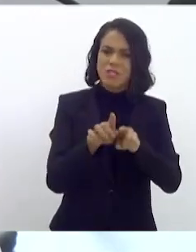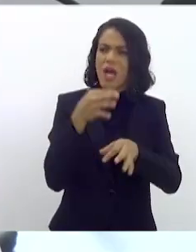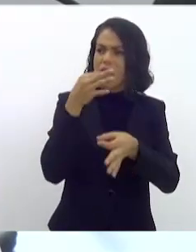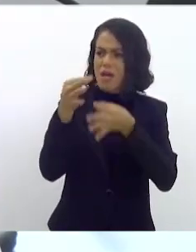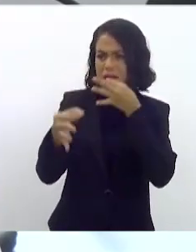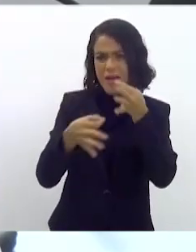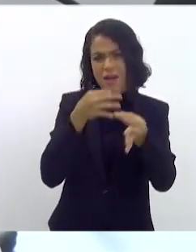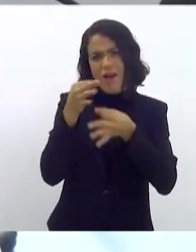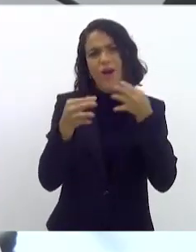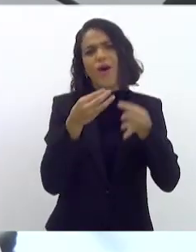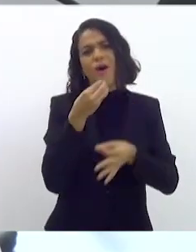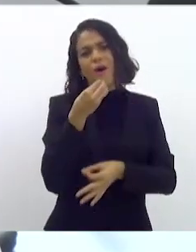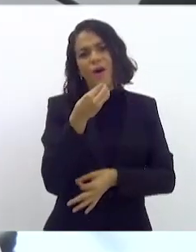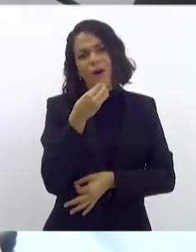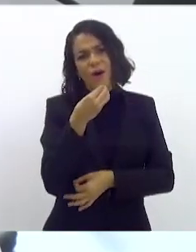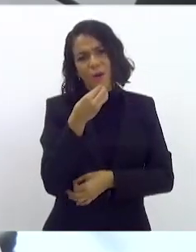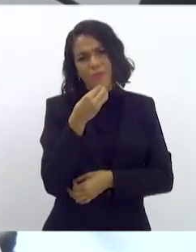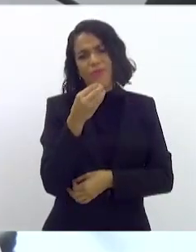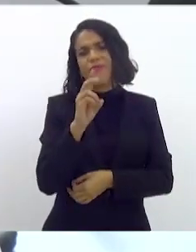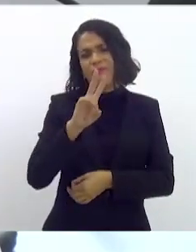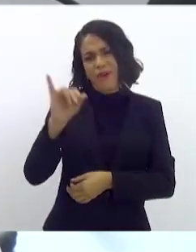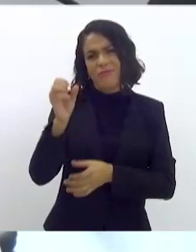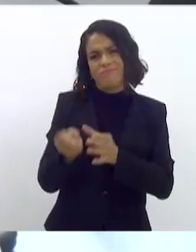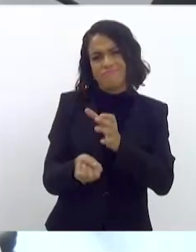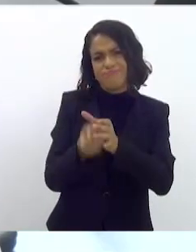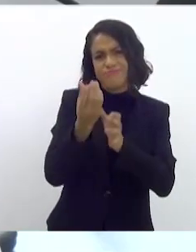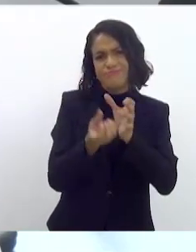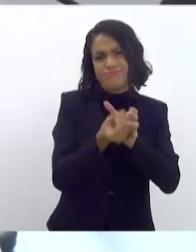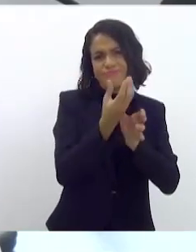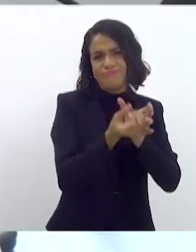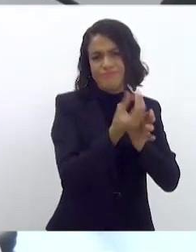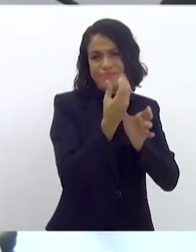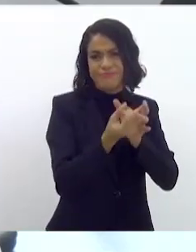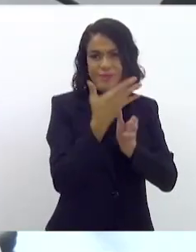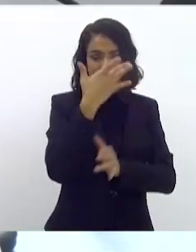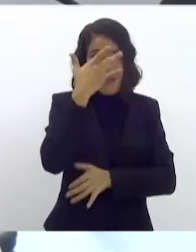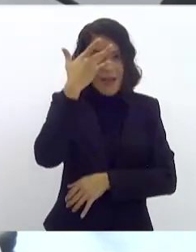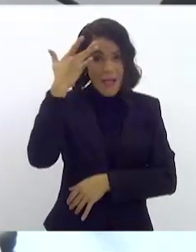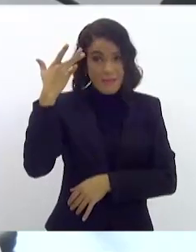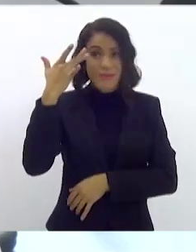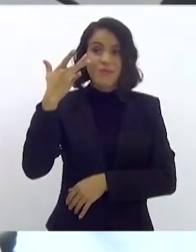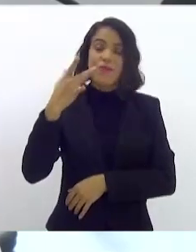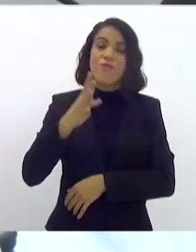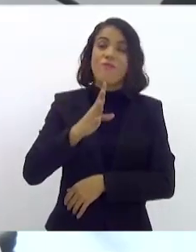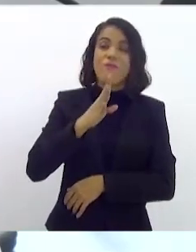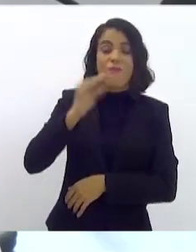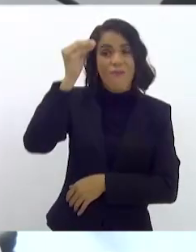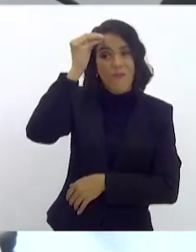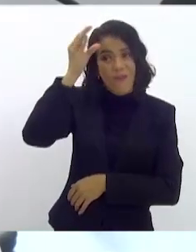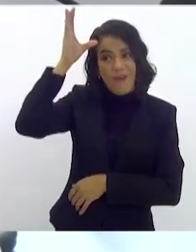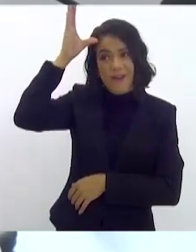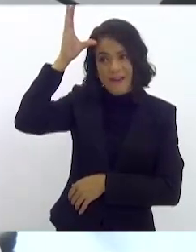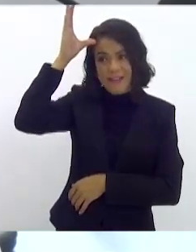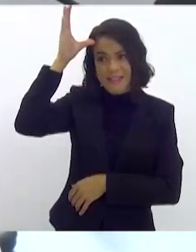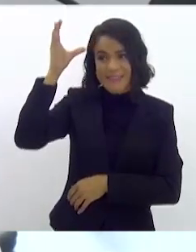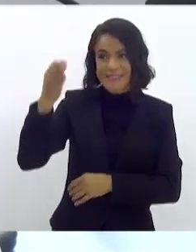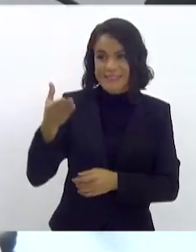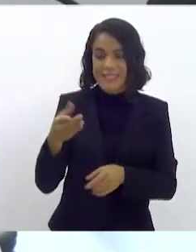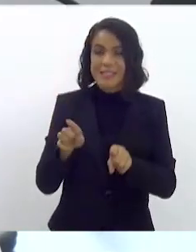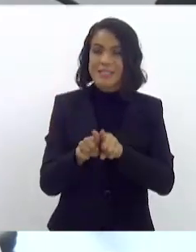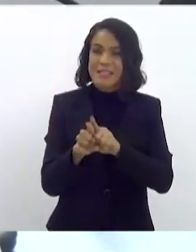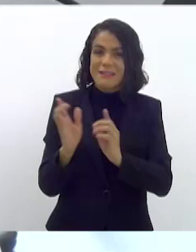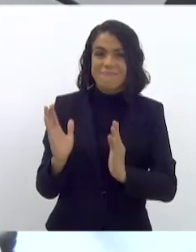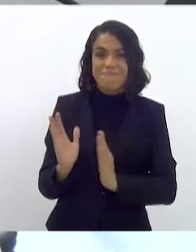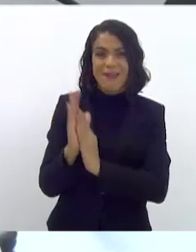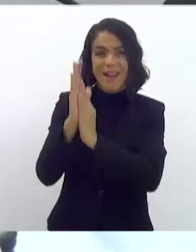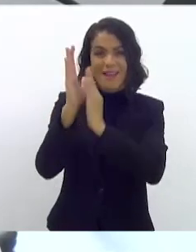é claro que irão surgindo a partir do momento que as pessoas vão tomando conhecimento da nossa participação. Parabenizar a